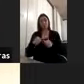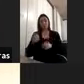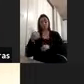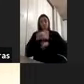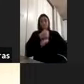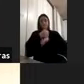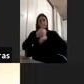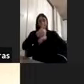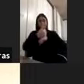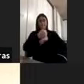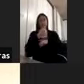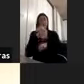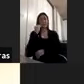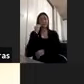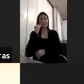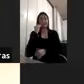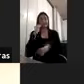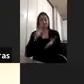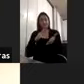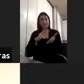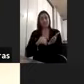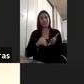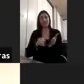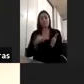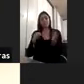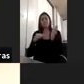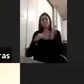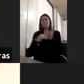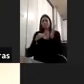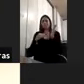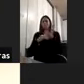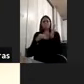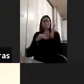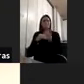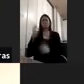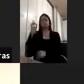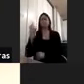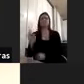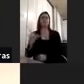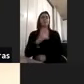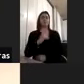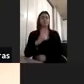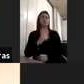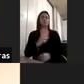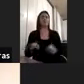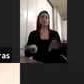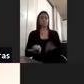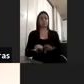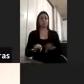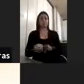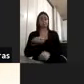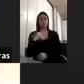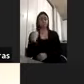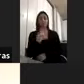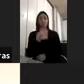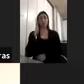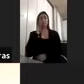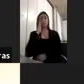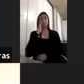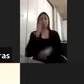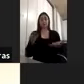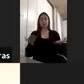tirar o mínimo que o trabalhador tinha, o mínimo. Então, a gente sabe que nessa leva agora